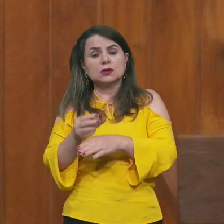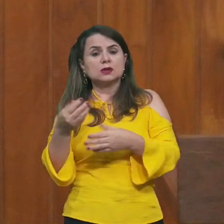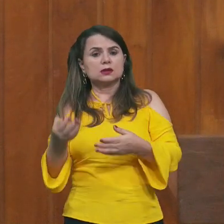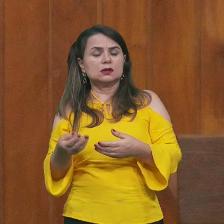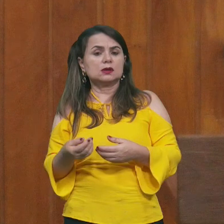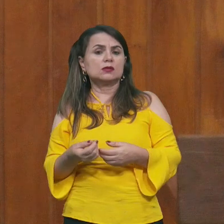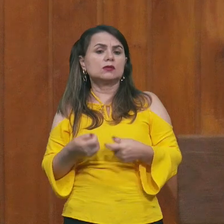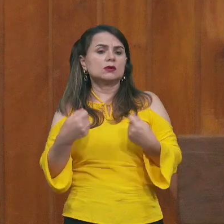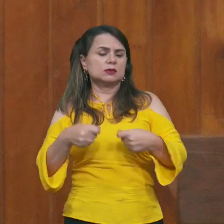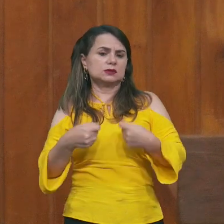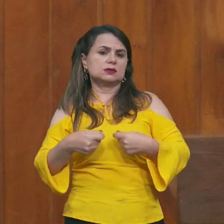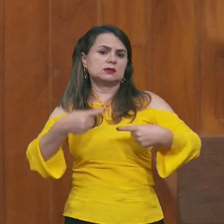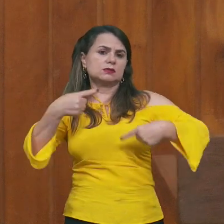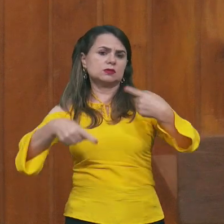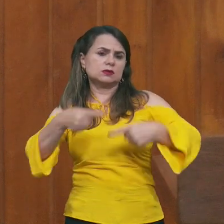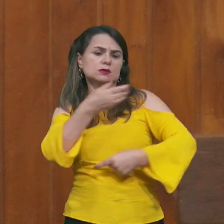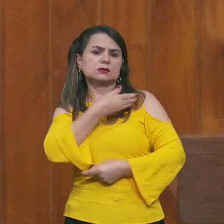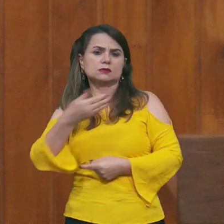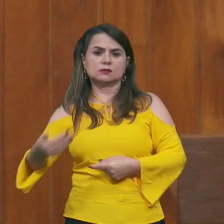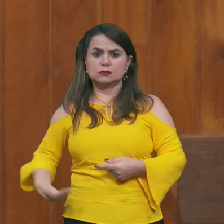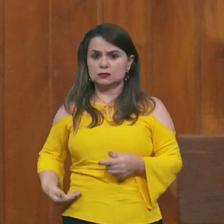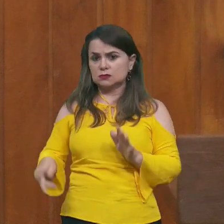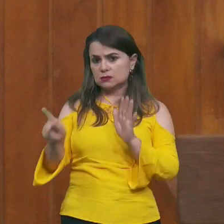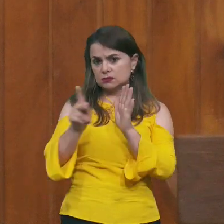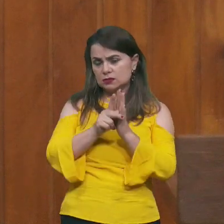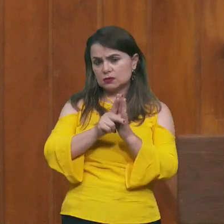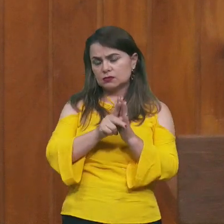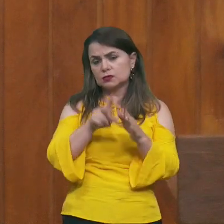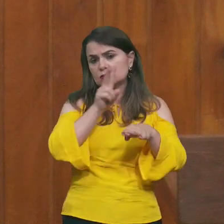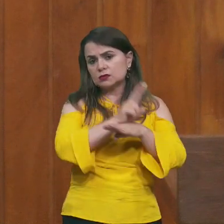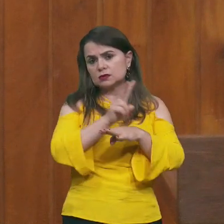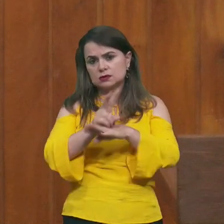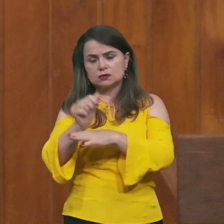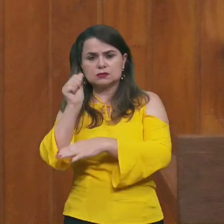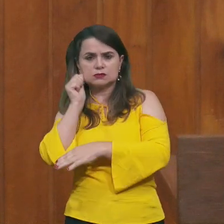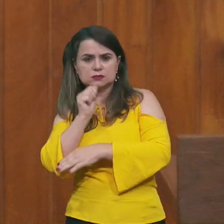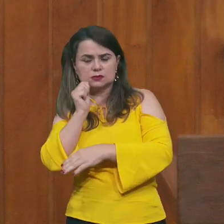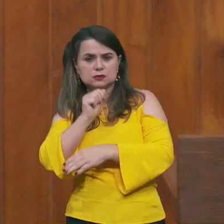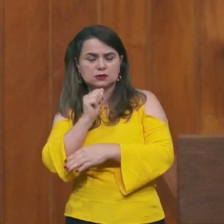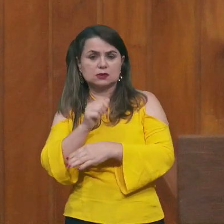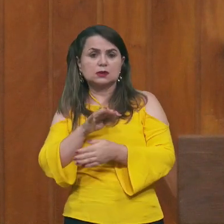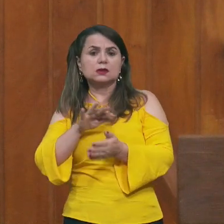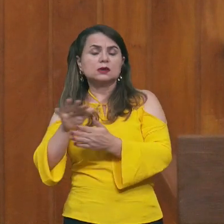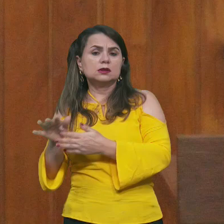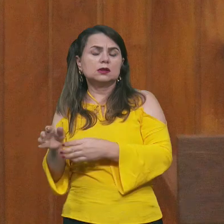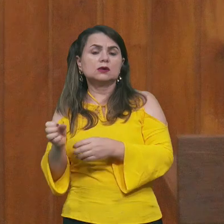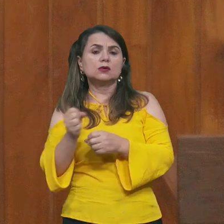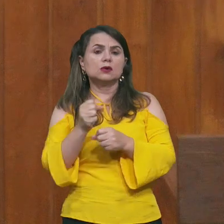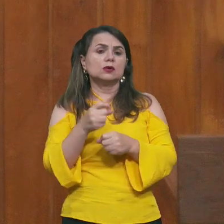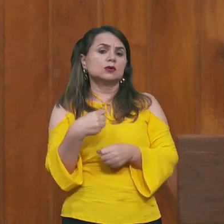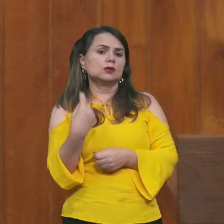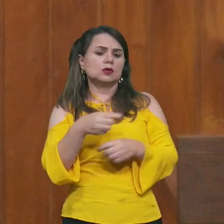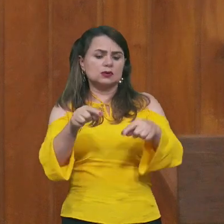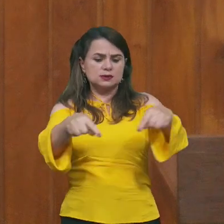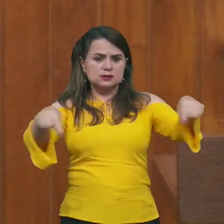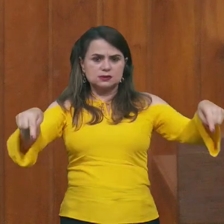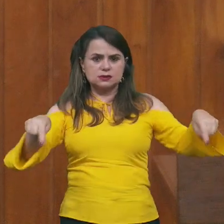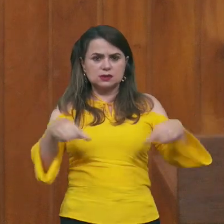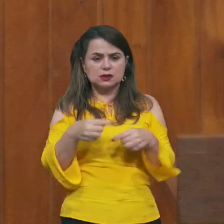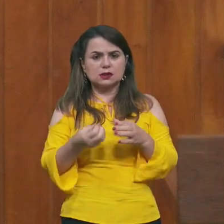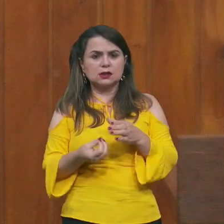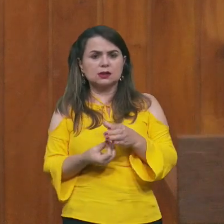políticas públicas voltadas para as mulheres. Em 2018, começamos a criar a Sala Convida, uma pequena sala de